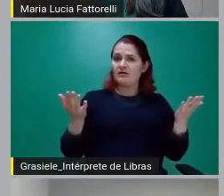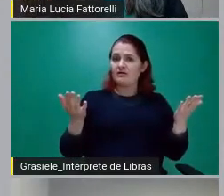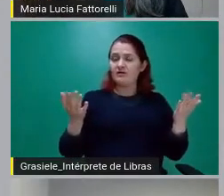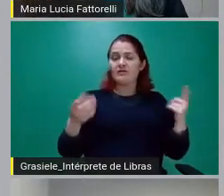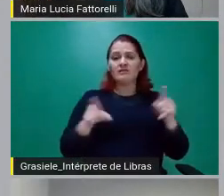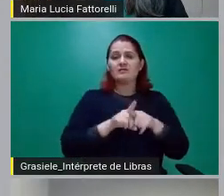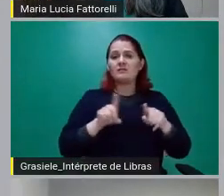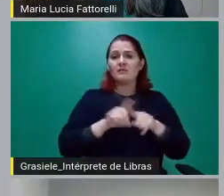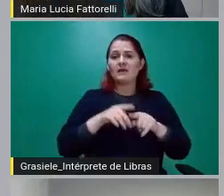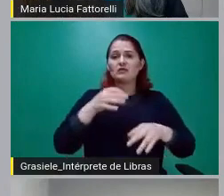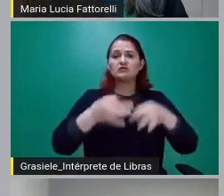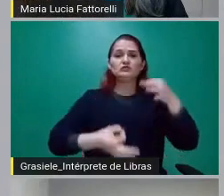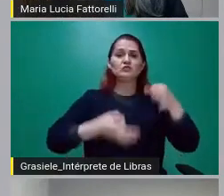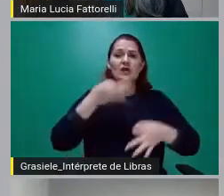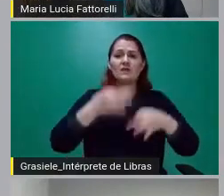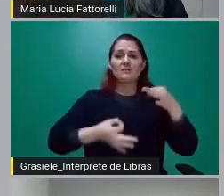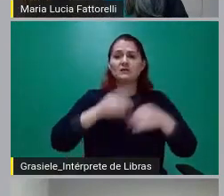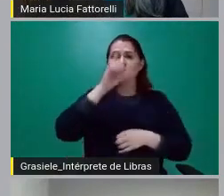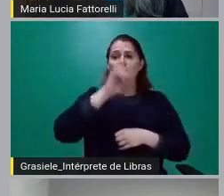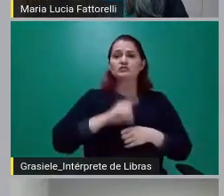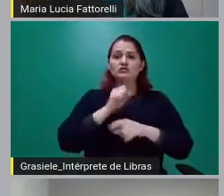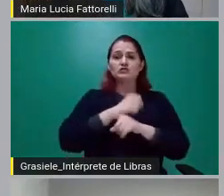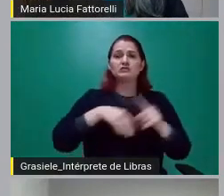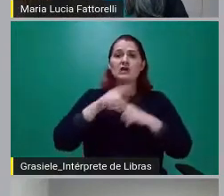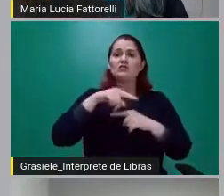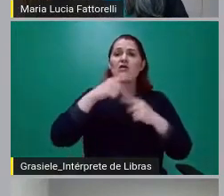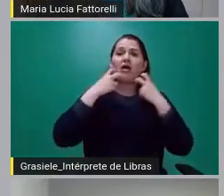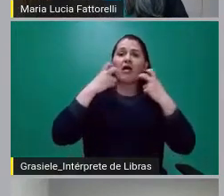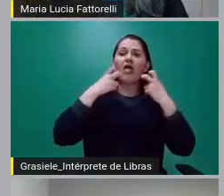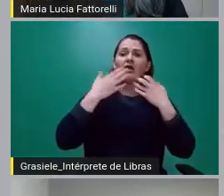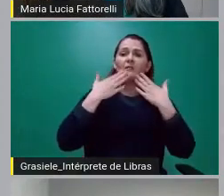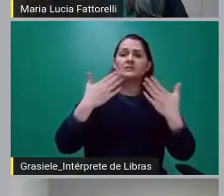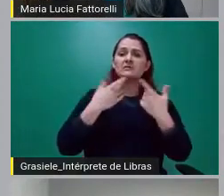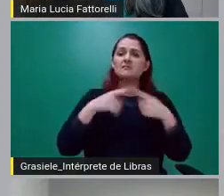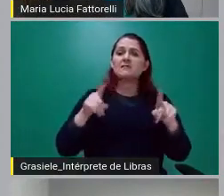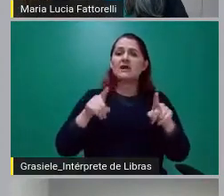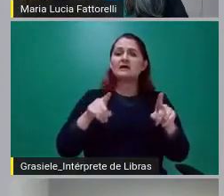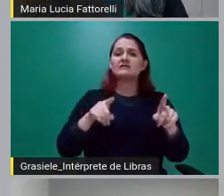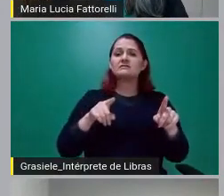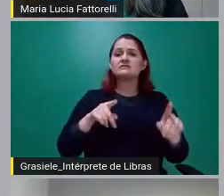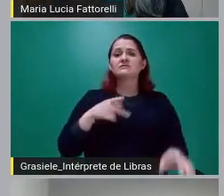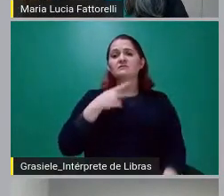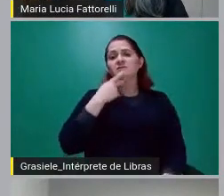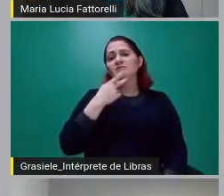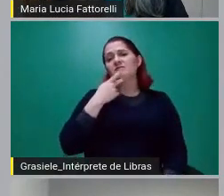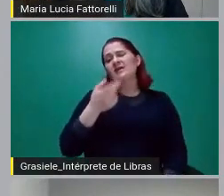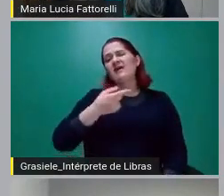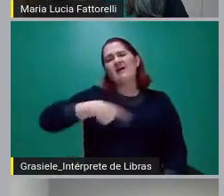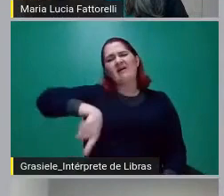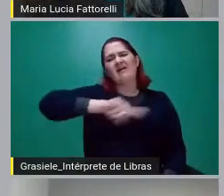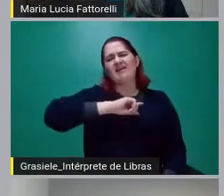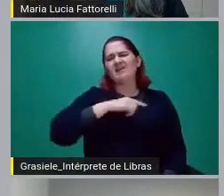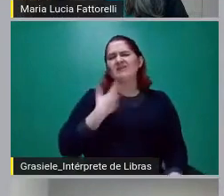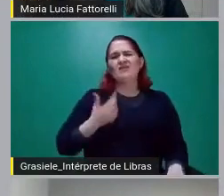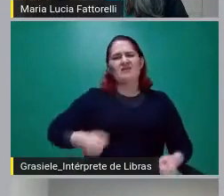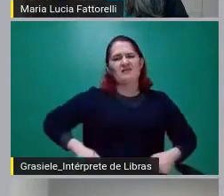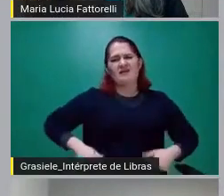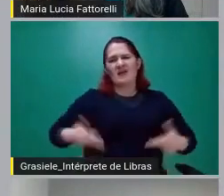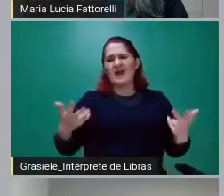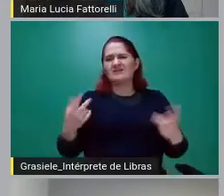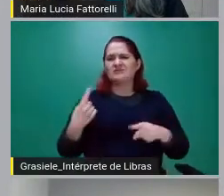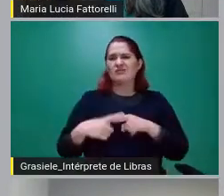por direitos sociais, mas vamos ser taxados de perdulários, gastadores, porque não tem